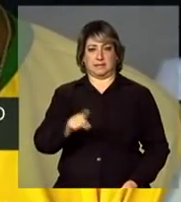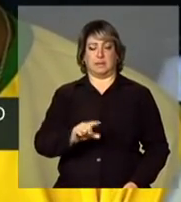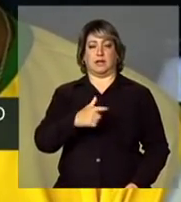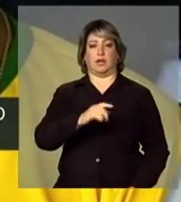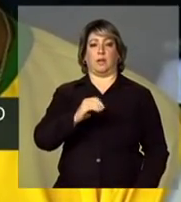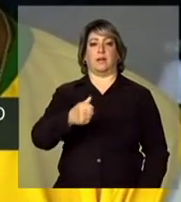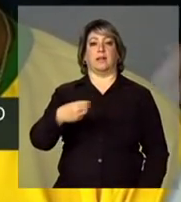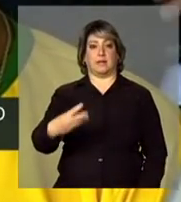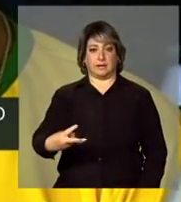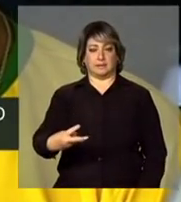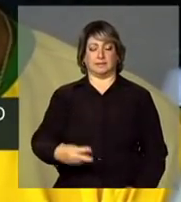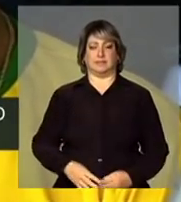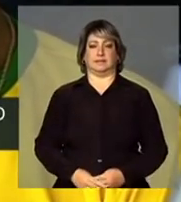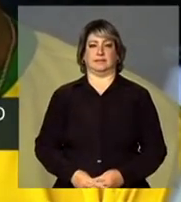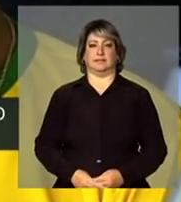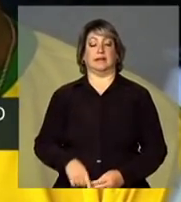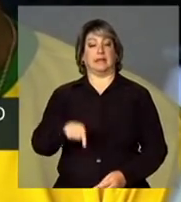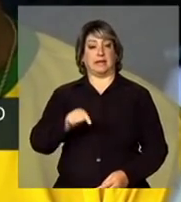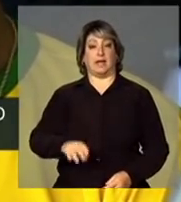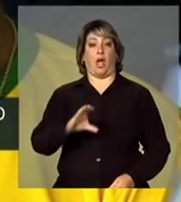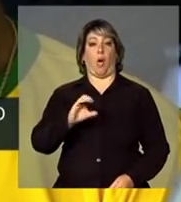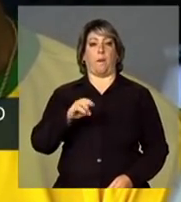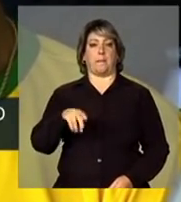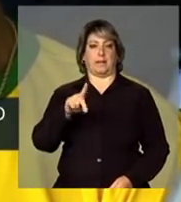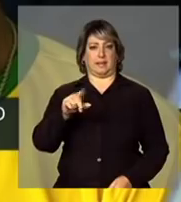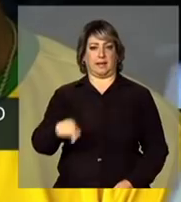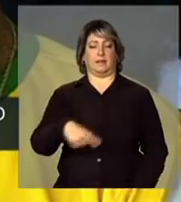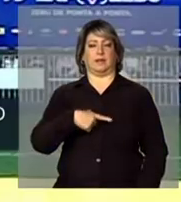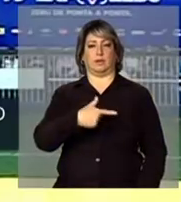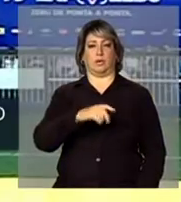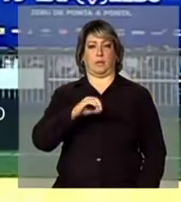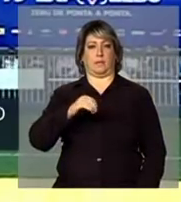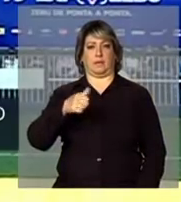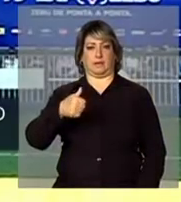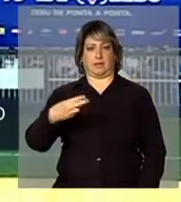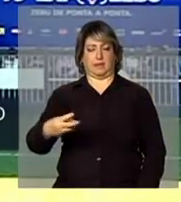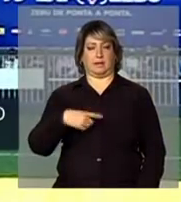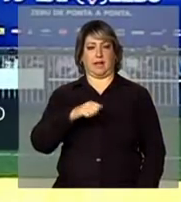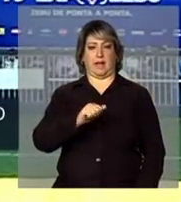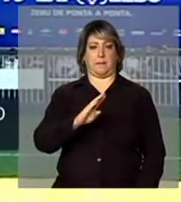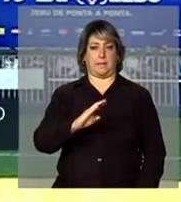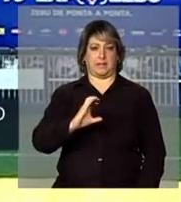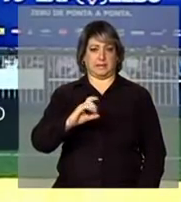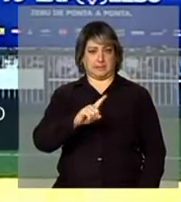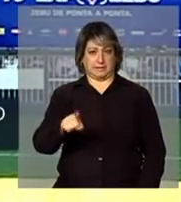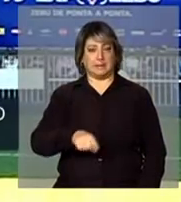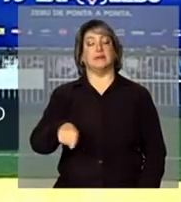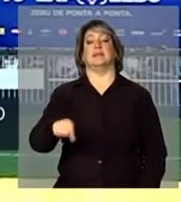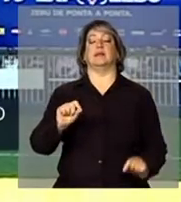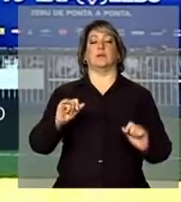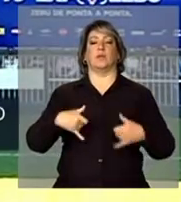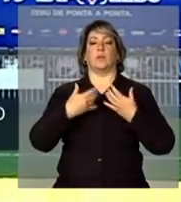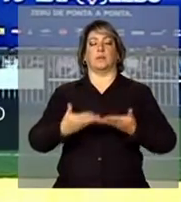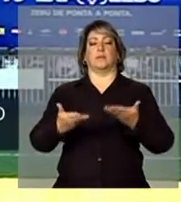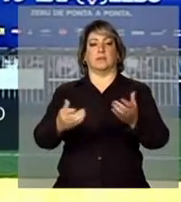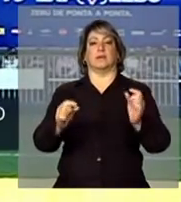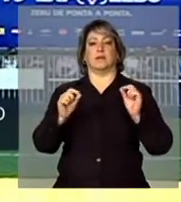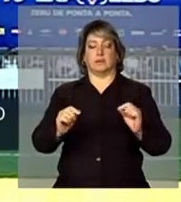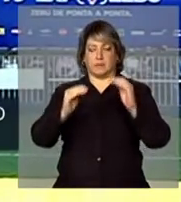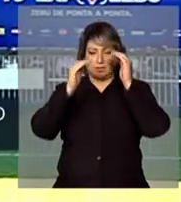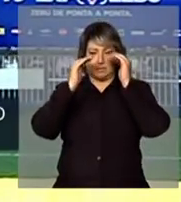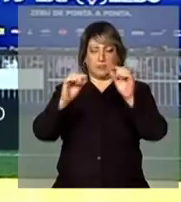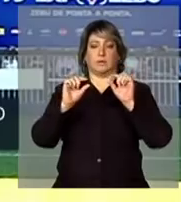2013. A Comenda do Mérito ABCZ 2013 tem por objetivo homenagear e reconhecer